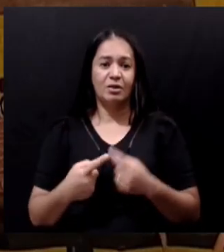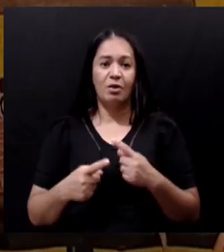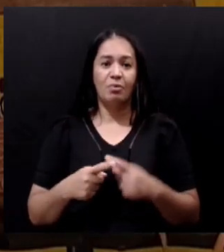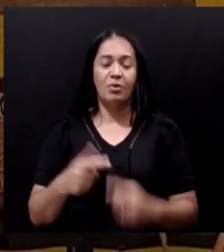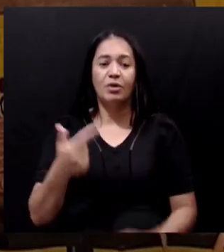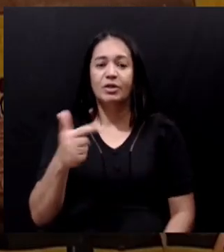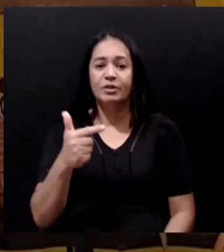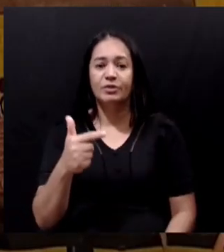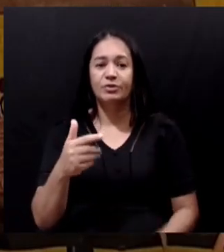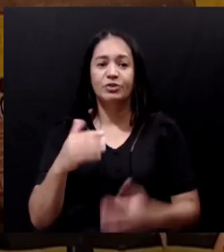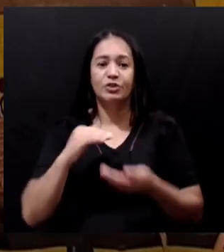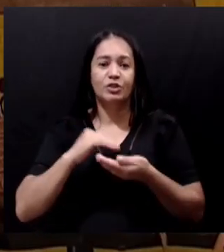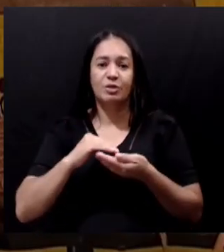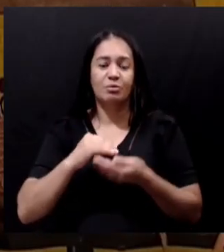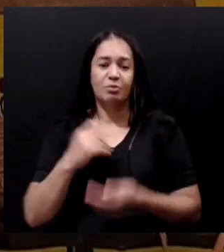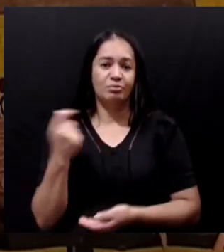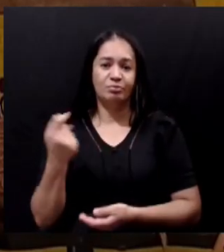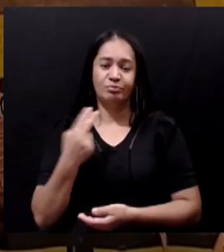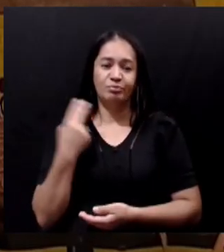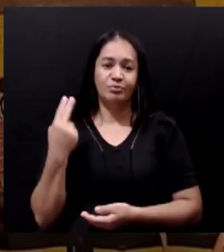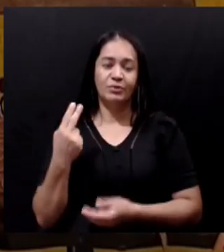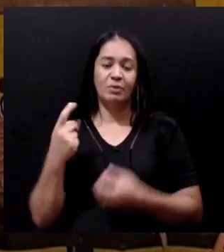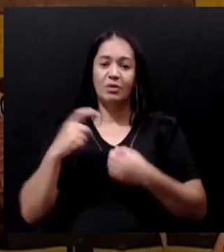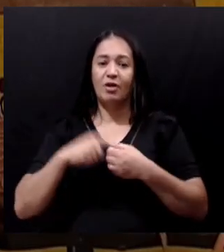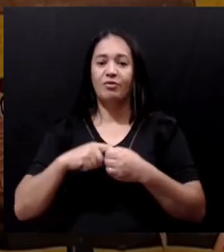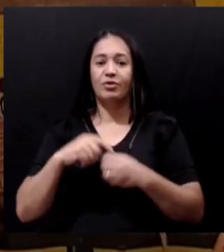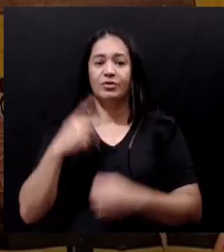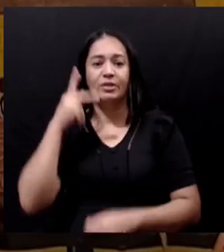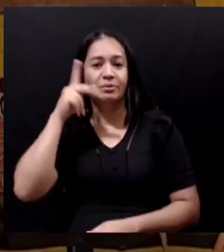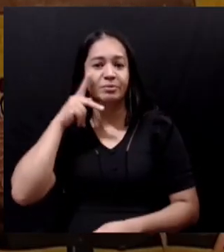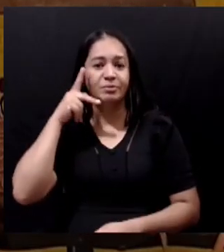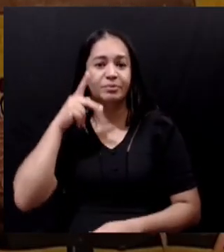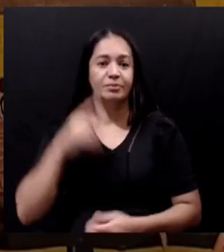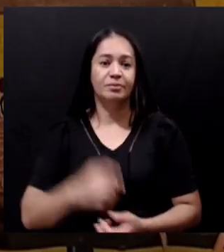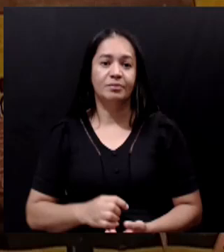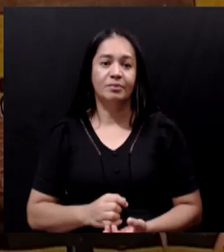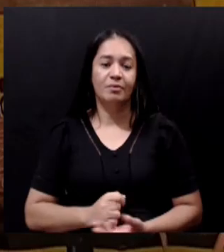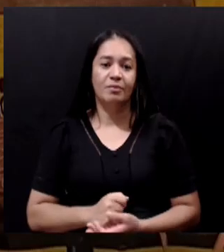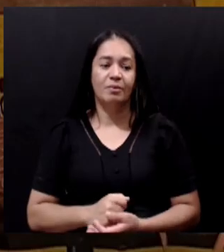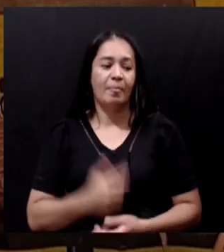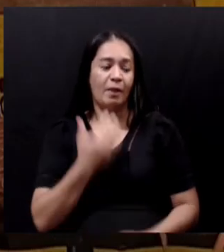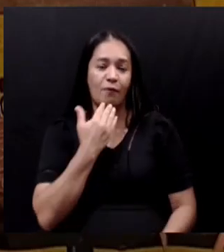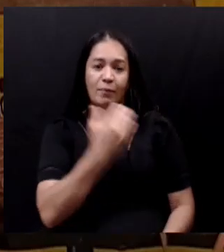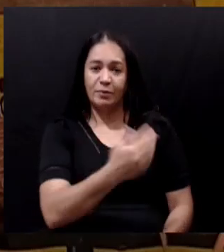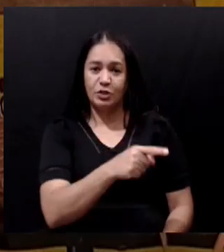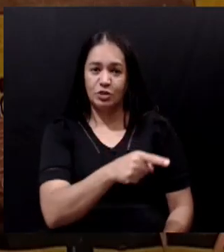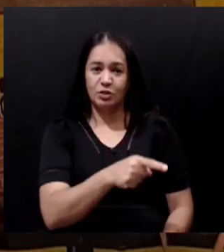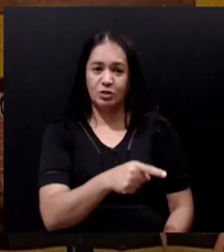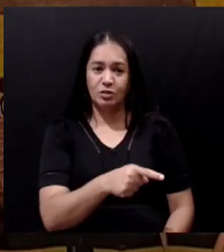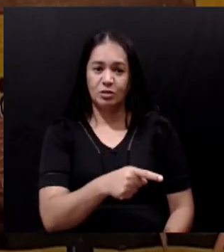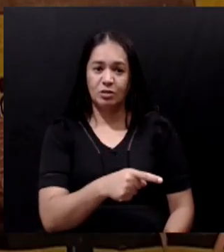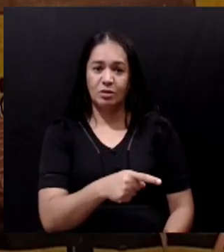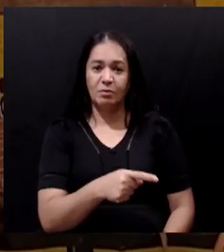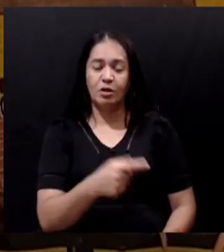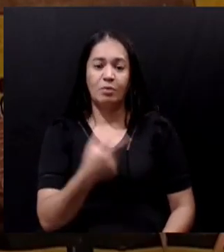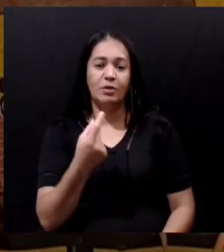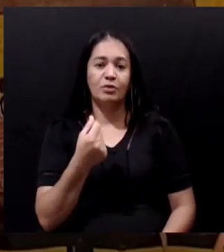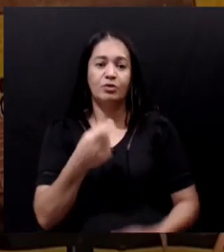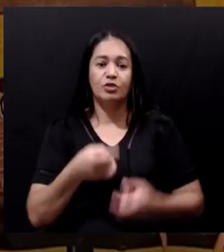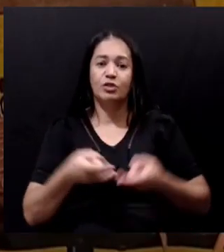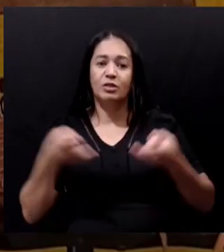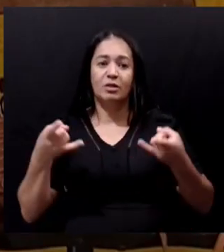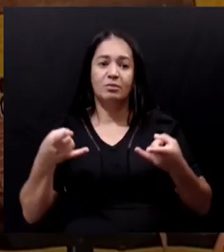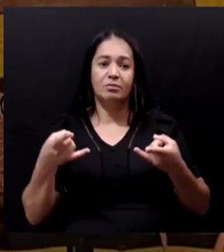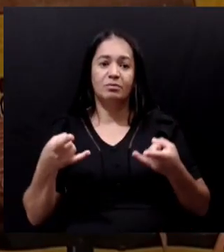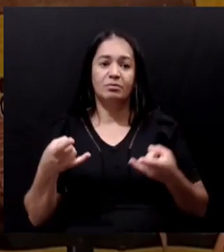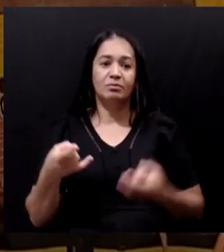que desse para ir para Paraíba, para voltar para casa. Eu fui pedir para ele, pelo menos os dias da passagem. Digo, eu já fui decidido,